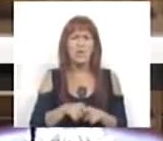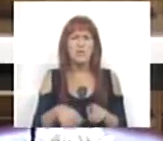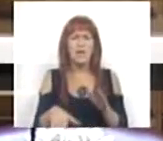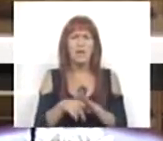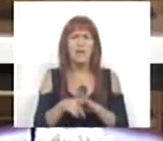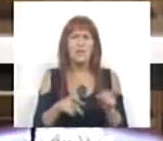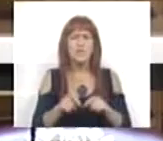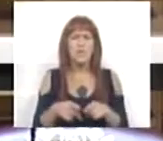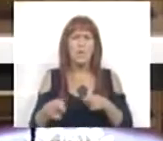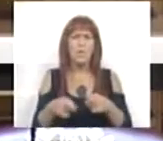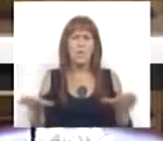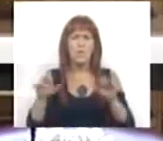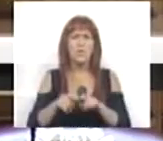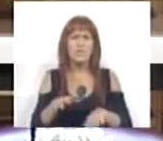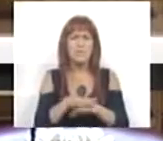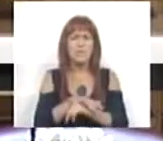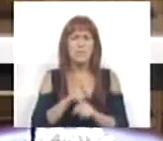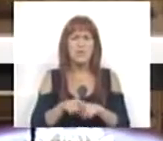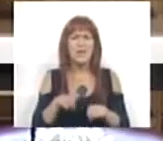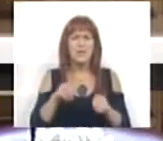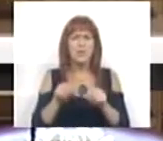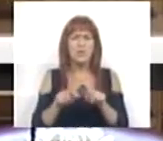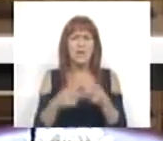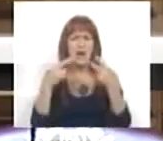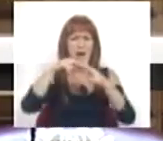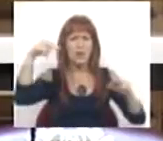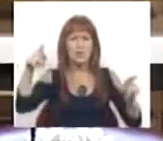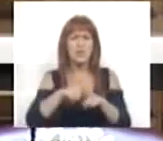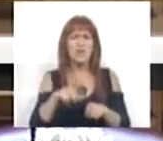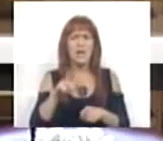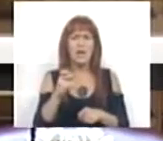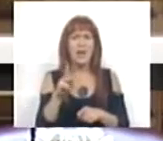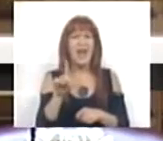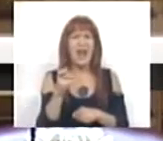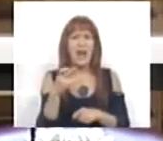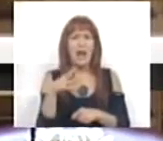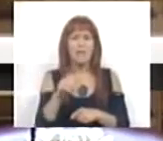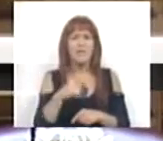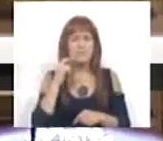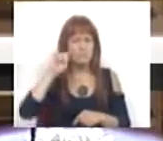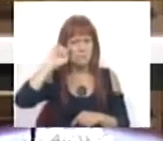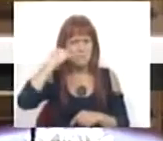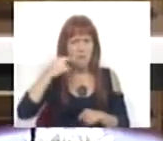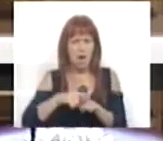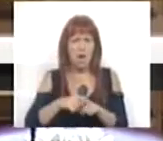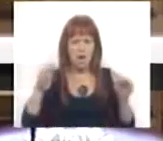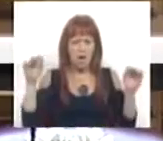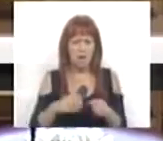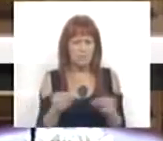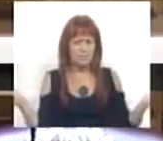Rata, a reorganização administrativa territorial autárquica de relvas, que mutilou e reduziu a